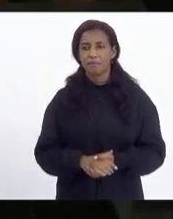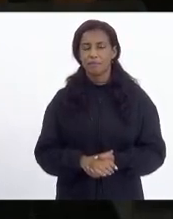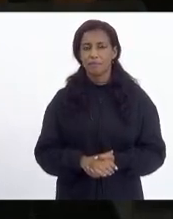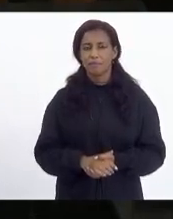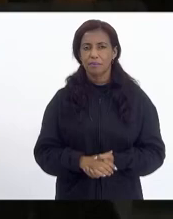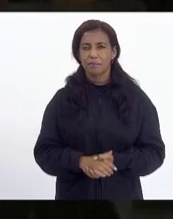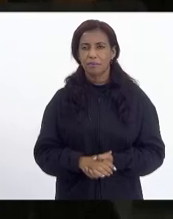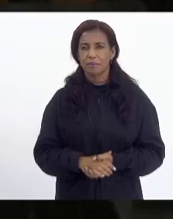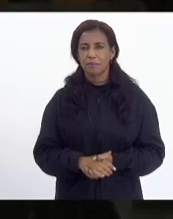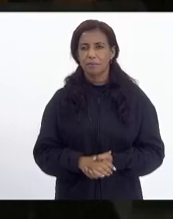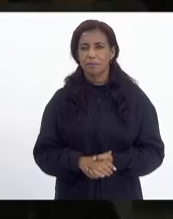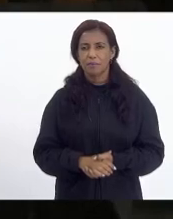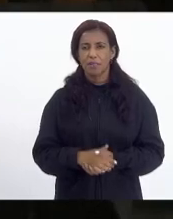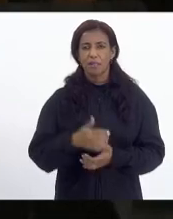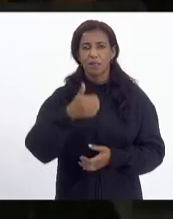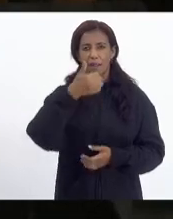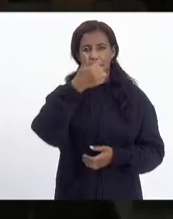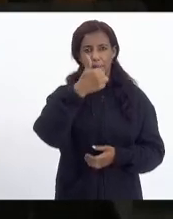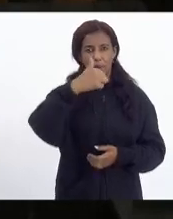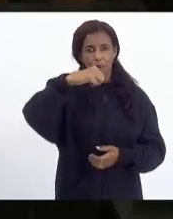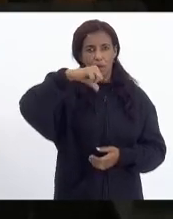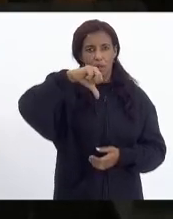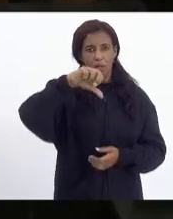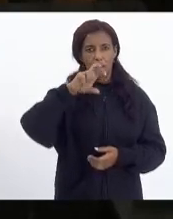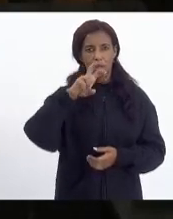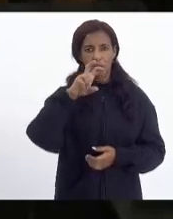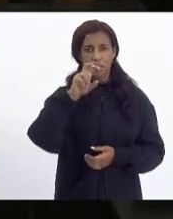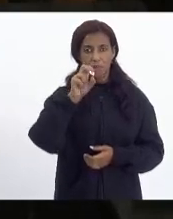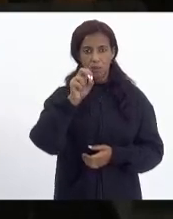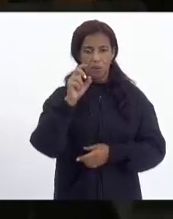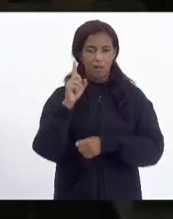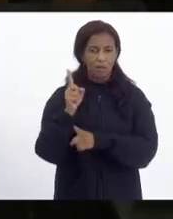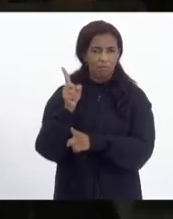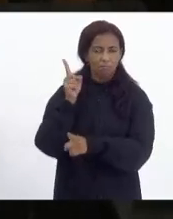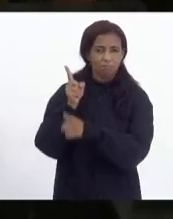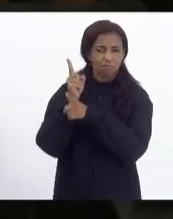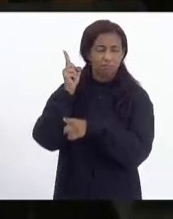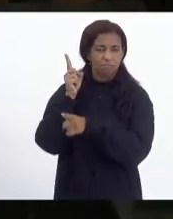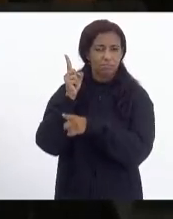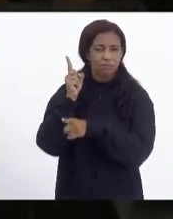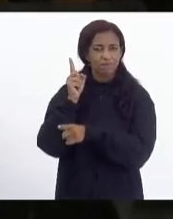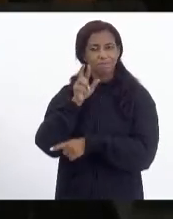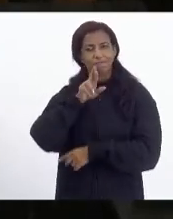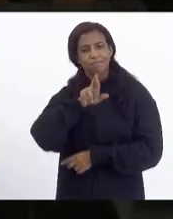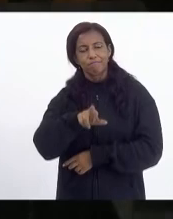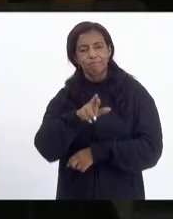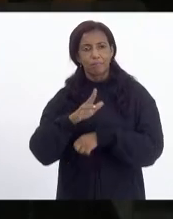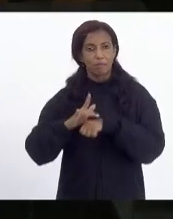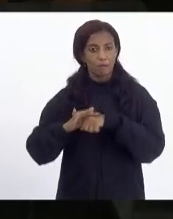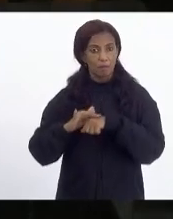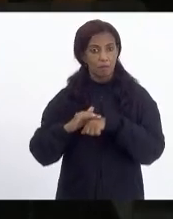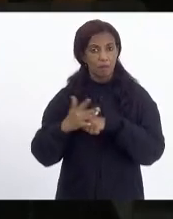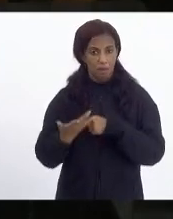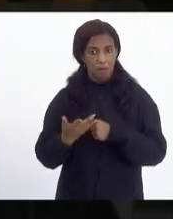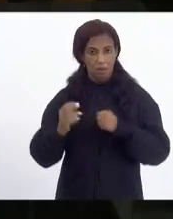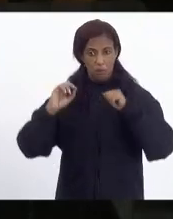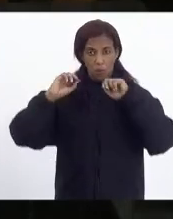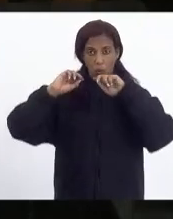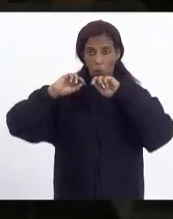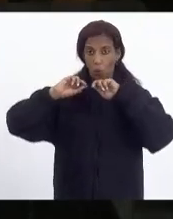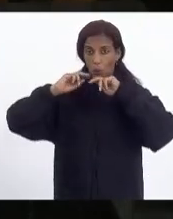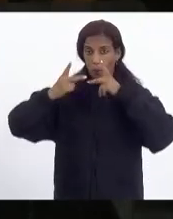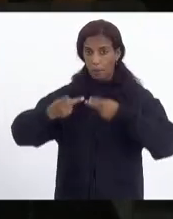escala depois da década de 50 bom Então veja e a humanidade